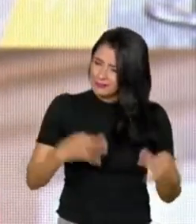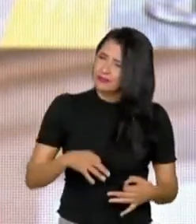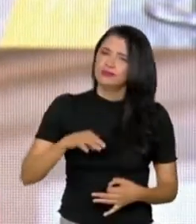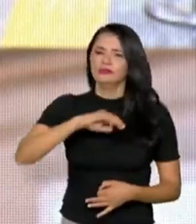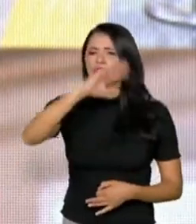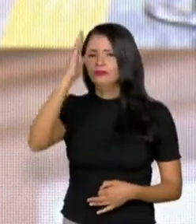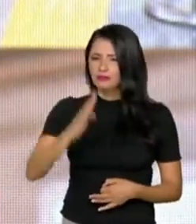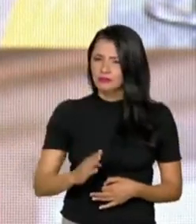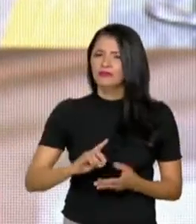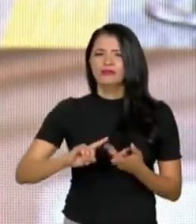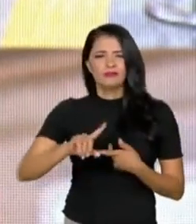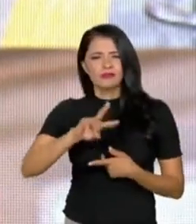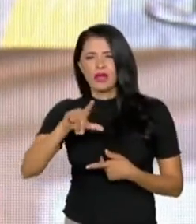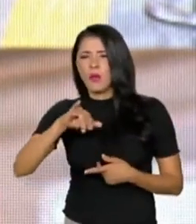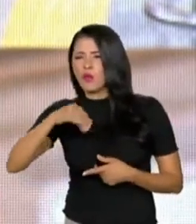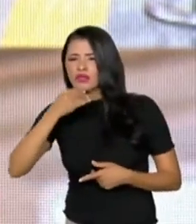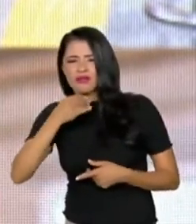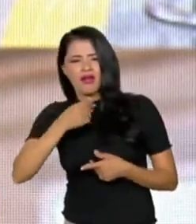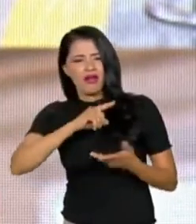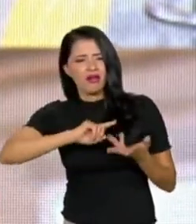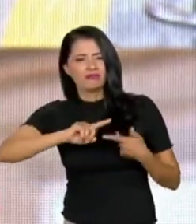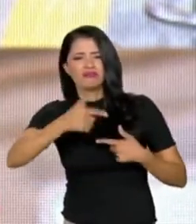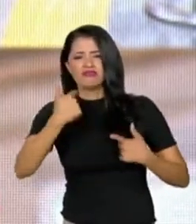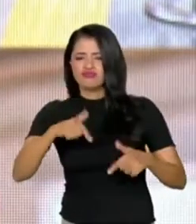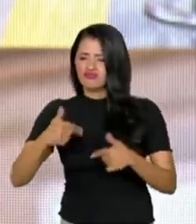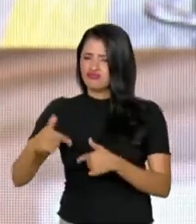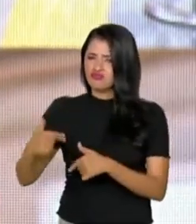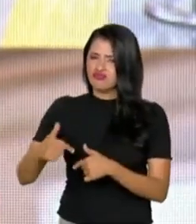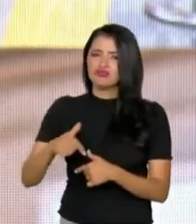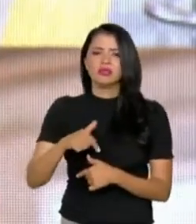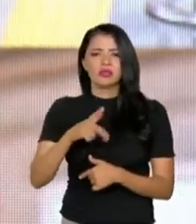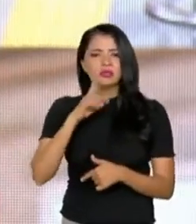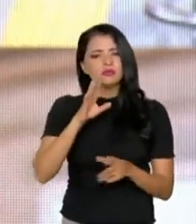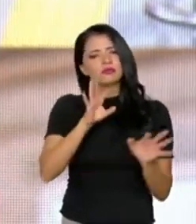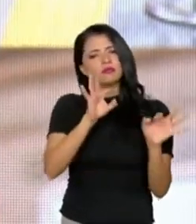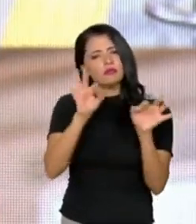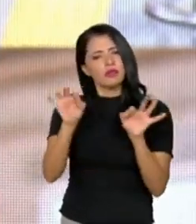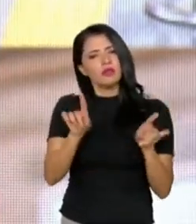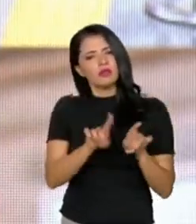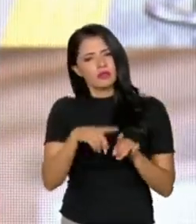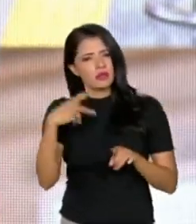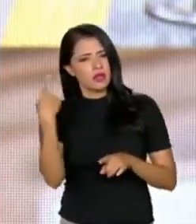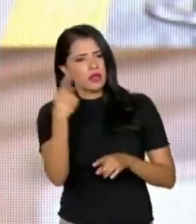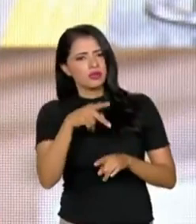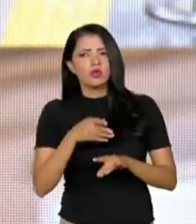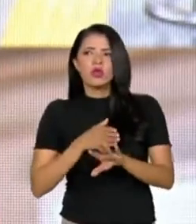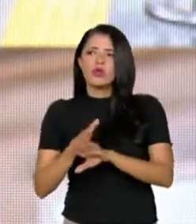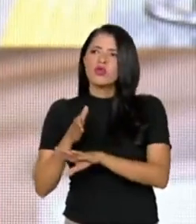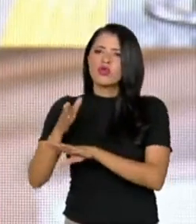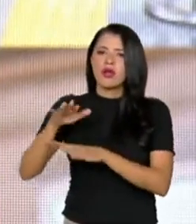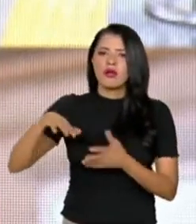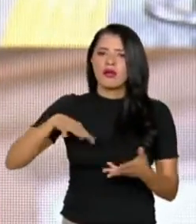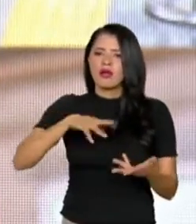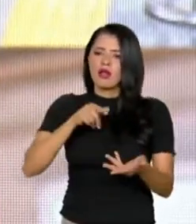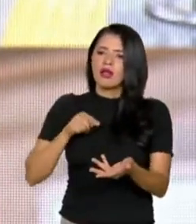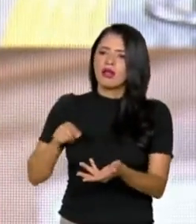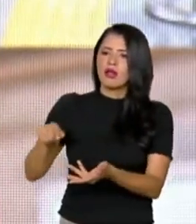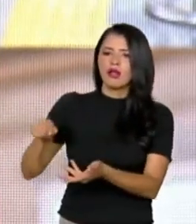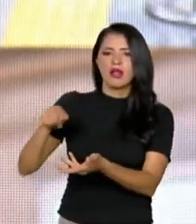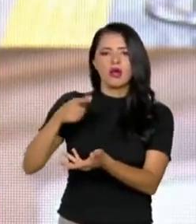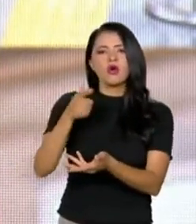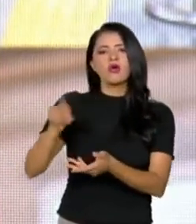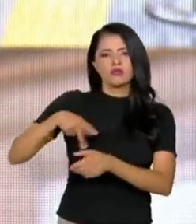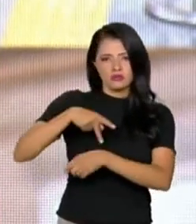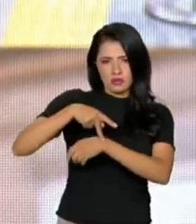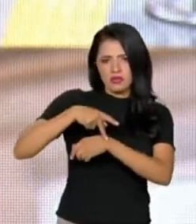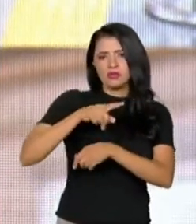ter muitas oportunidades de emprego. Tenho acompanhado também, presidente, as suas andanças pelos países, outros